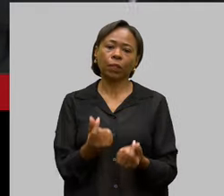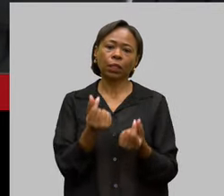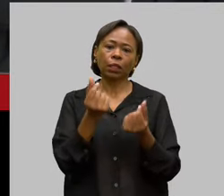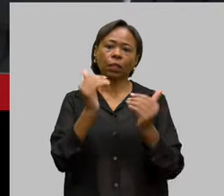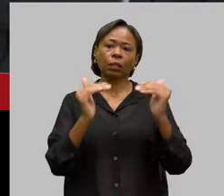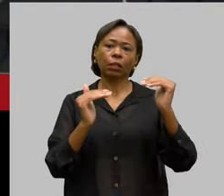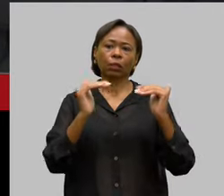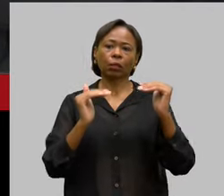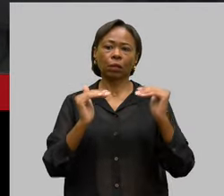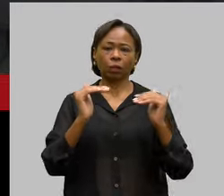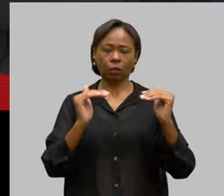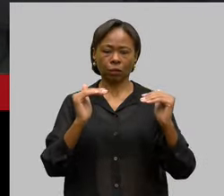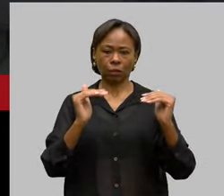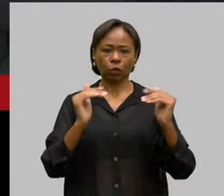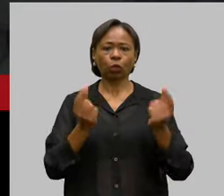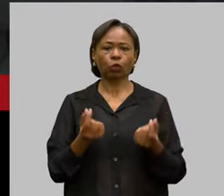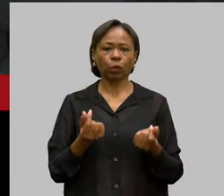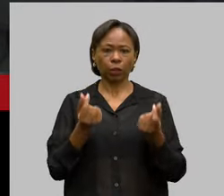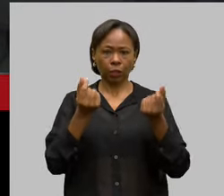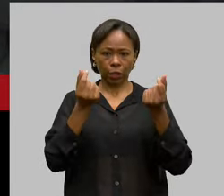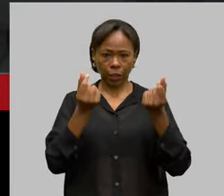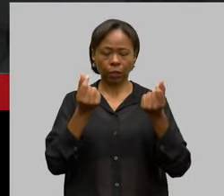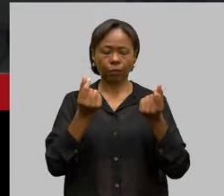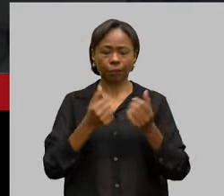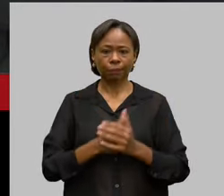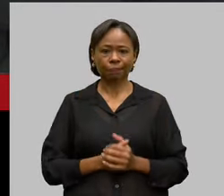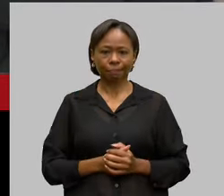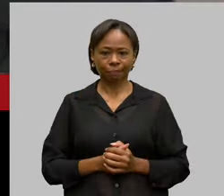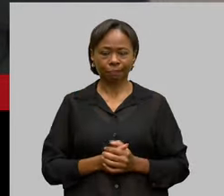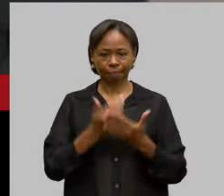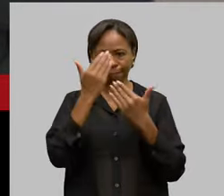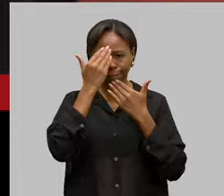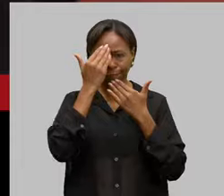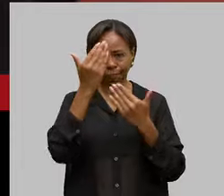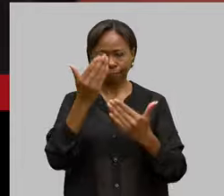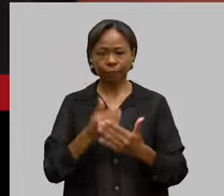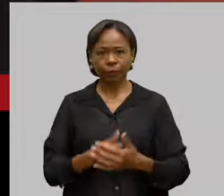atuarial como ensinado aqui pelo Rafael Muito